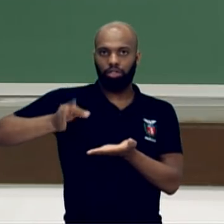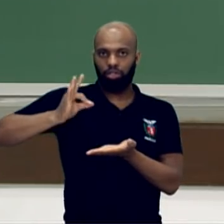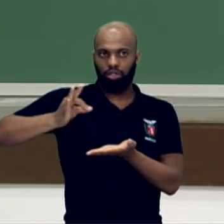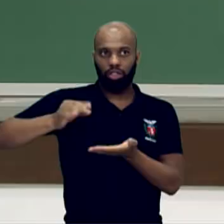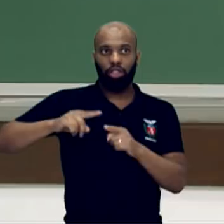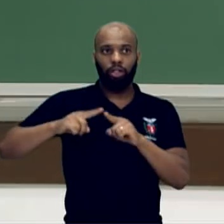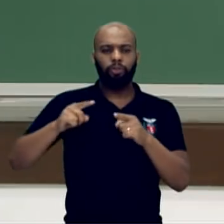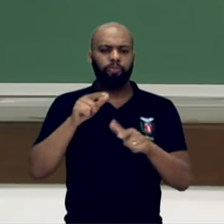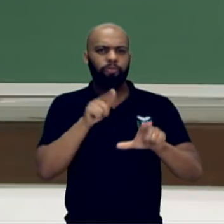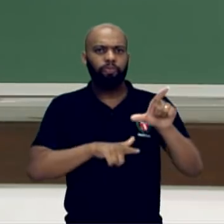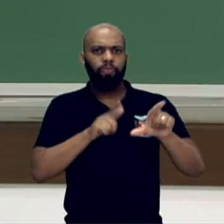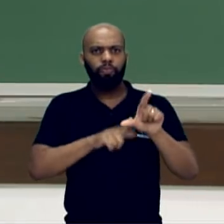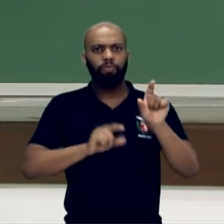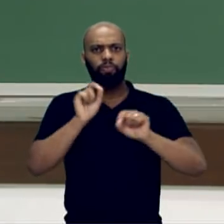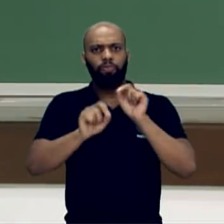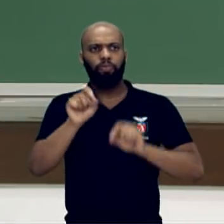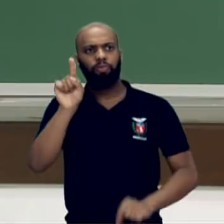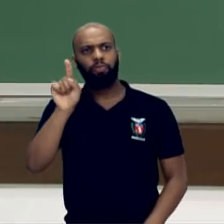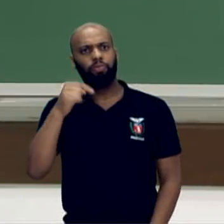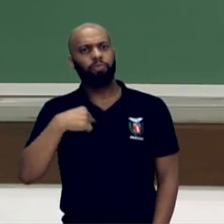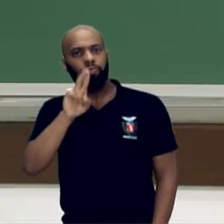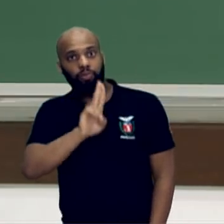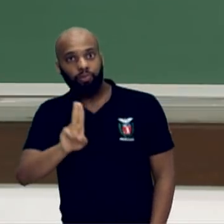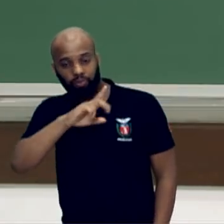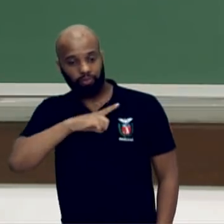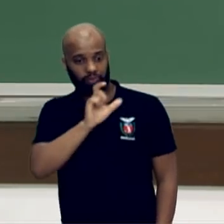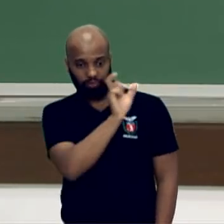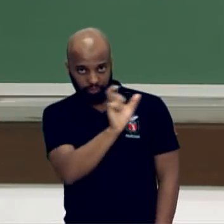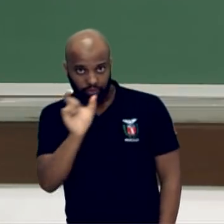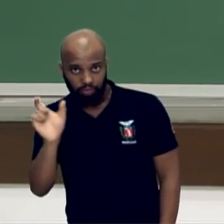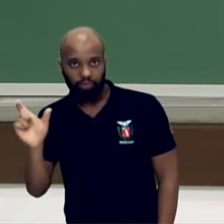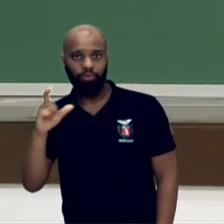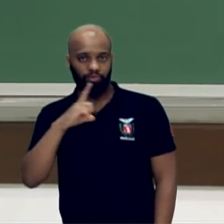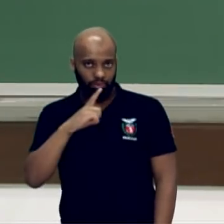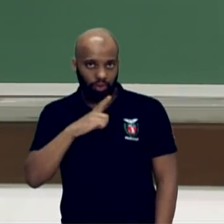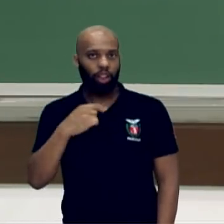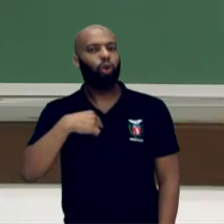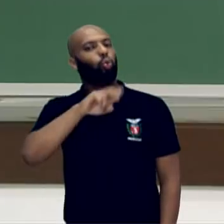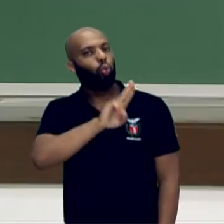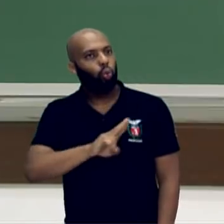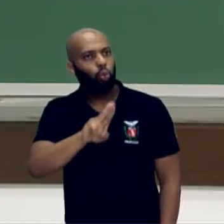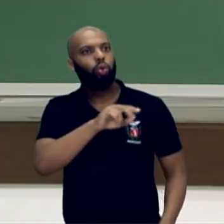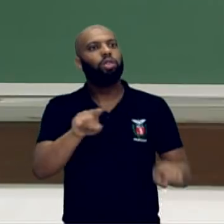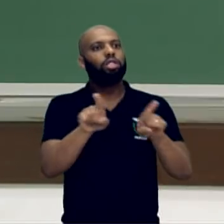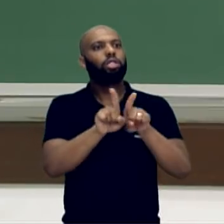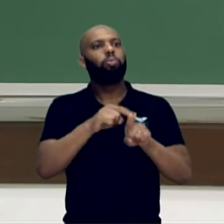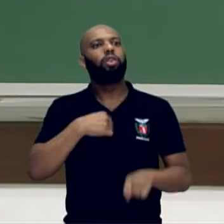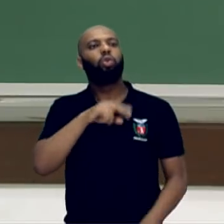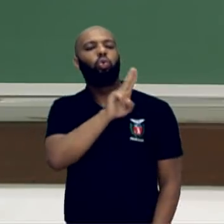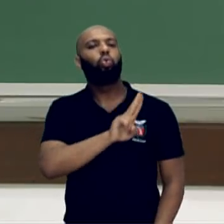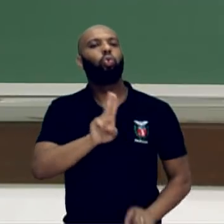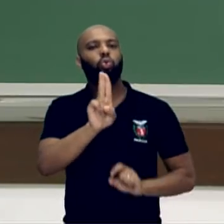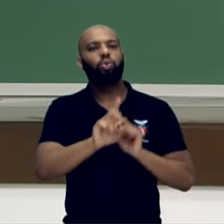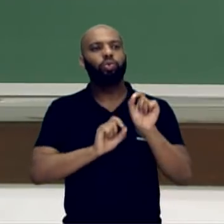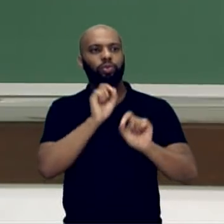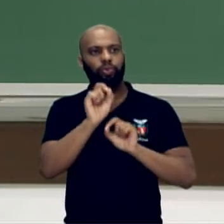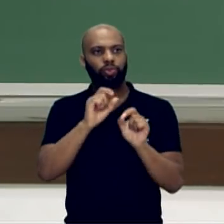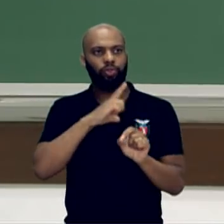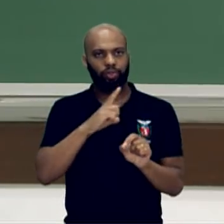letras, o que eu uso para interpretar? As palavras que estão aqui e também